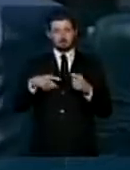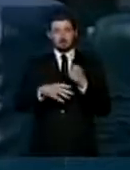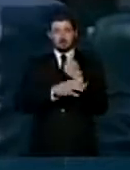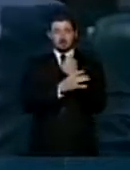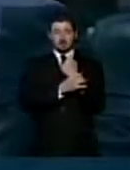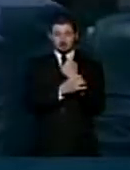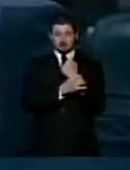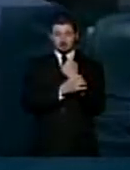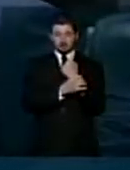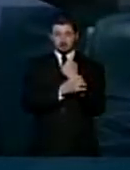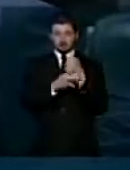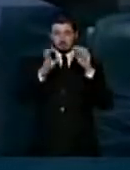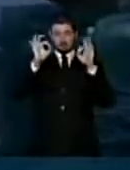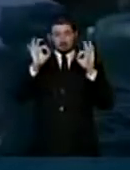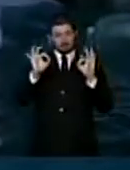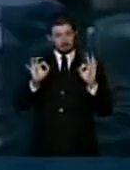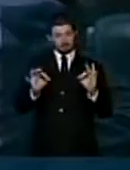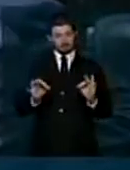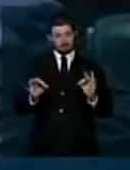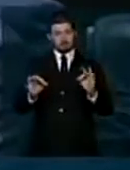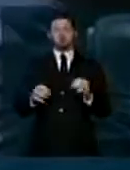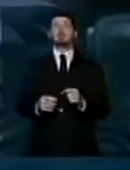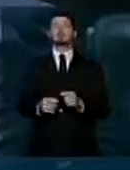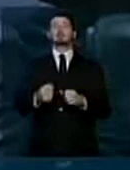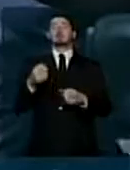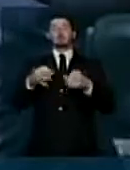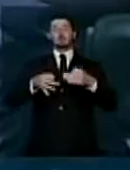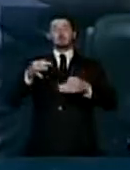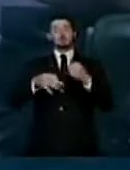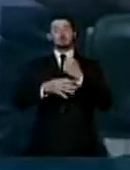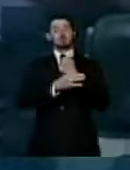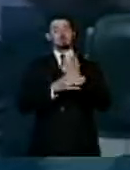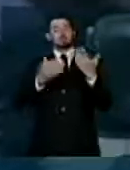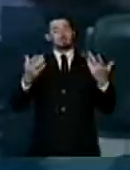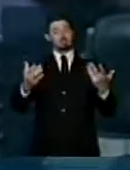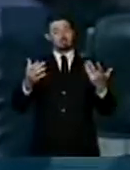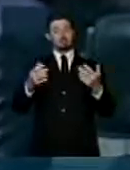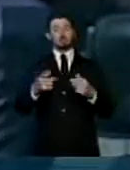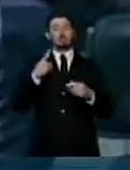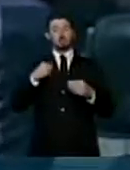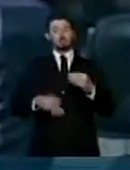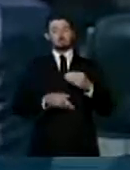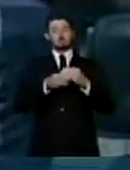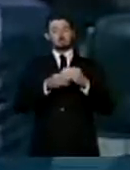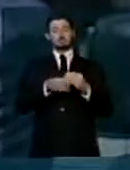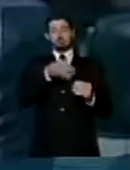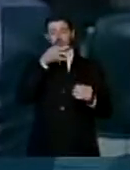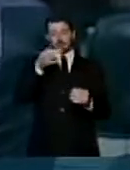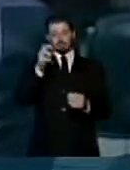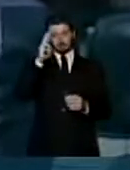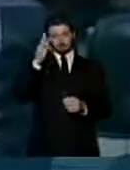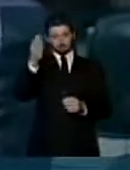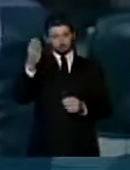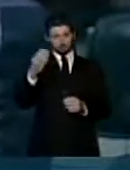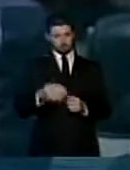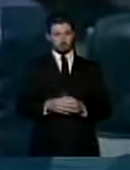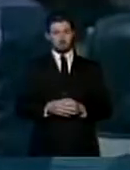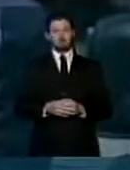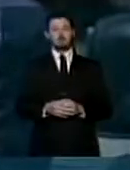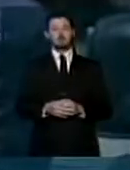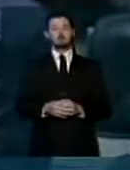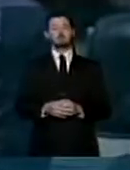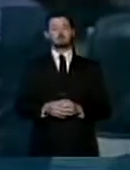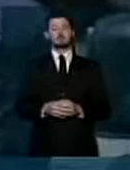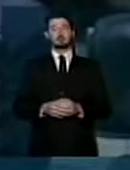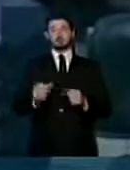garantir, ter a certeza da segurança jurídica. E o PSC quer se somar ao posicionamento de Vossa Excelência na